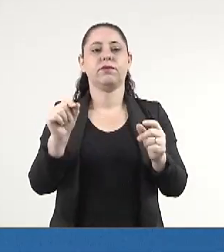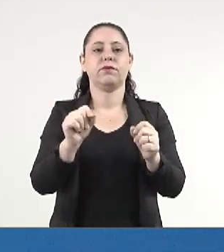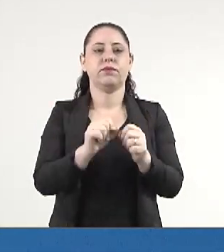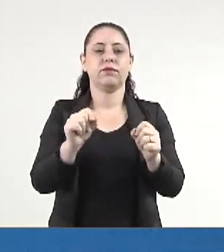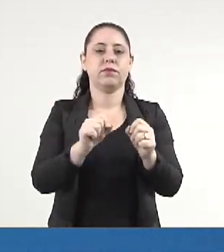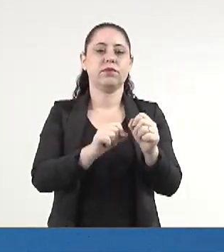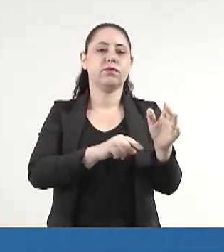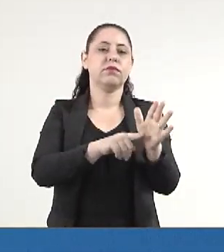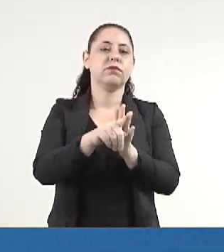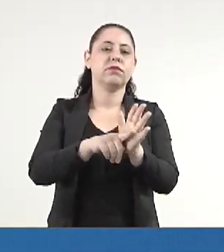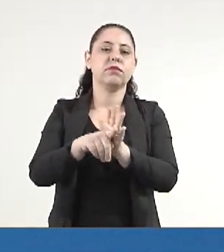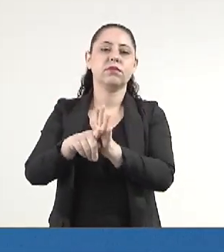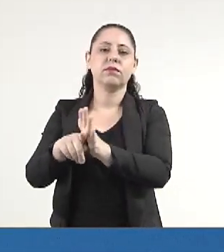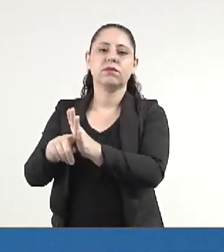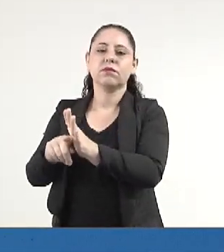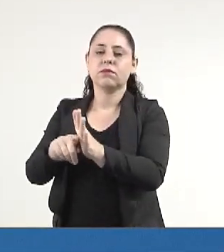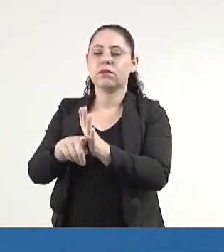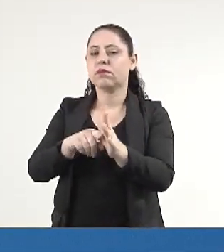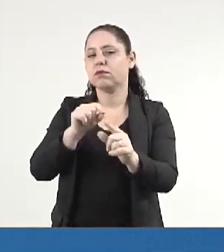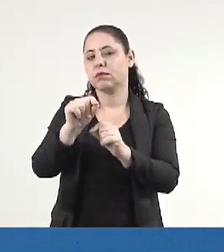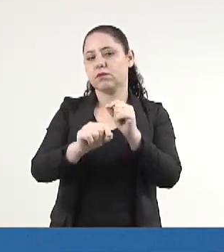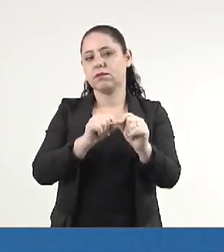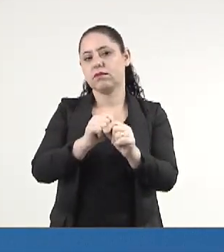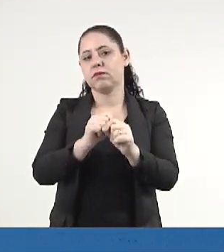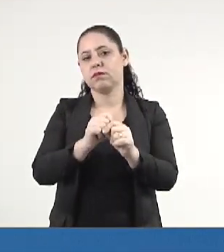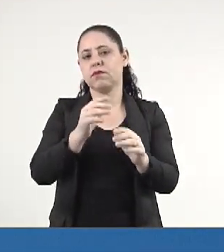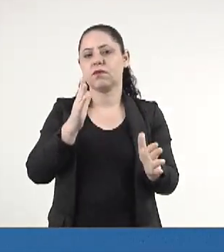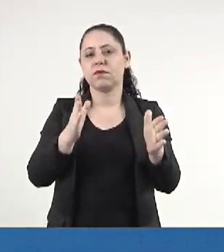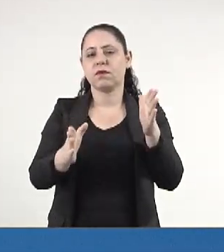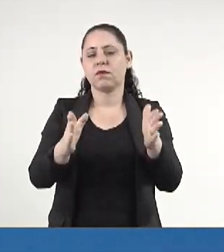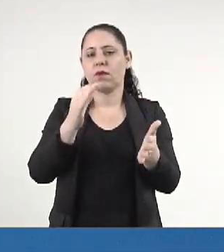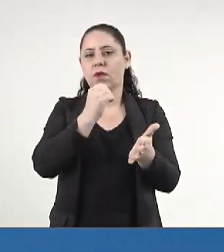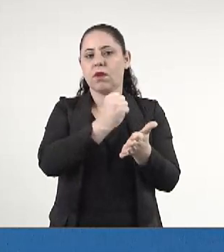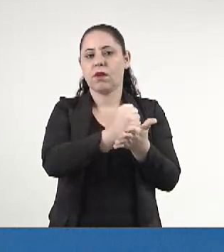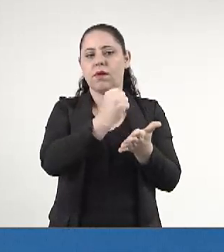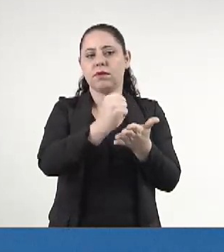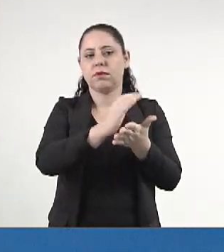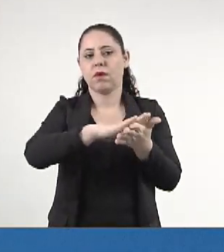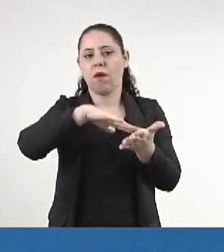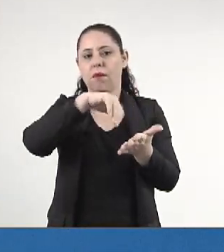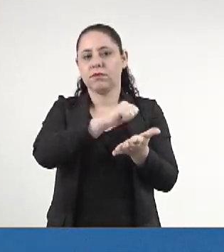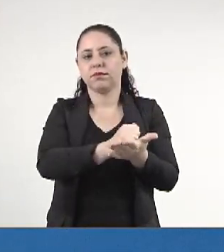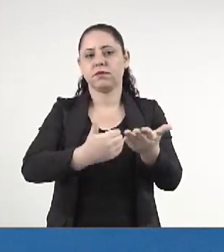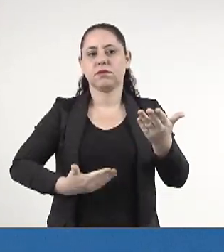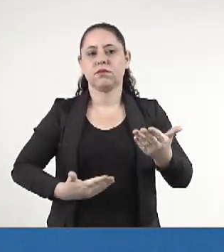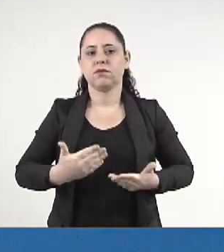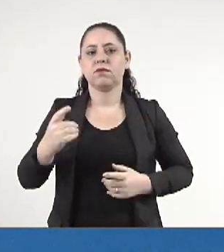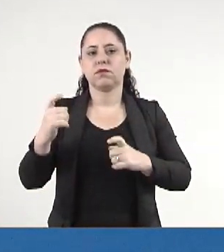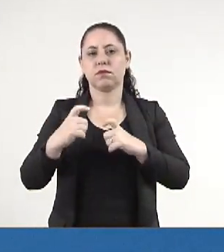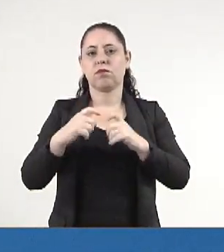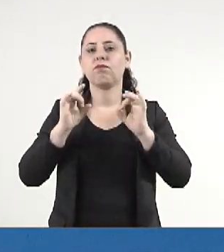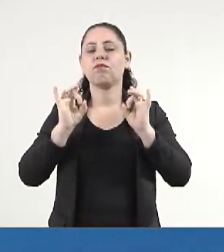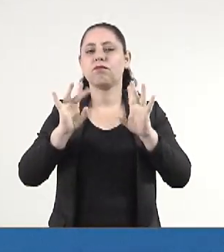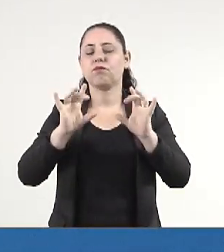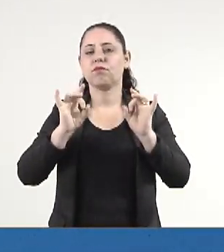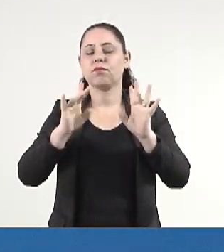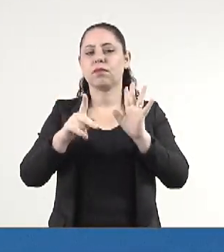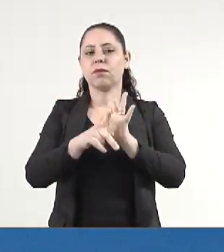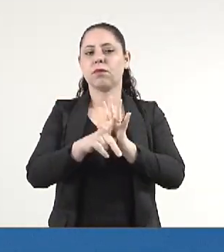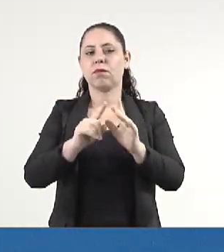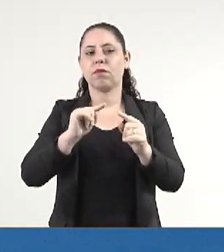realização de investigações acerca de prorrogação de contrato de prestação de serviço médico